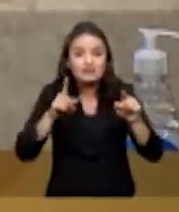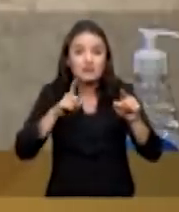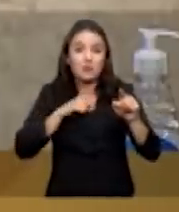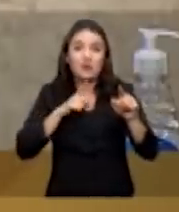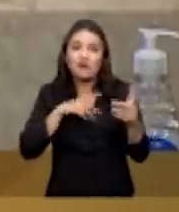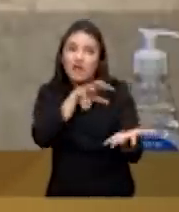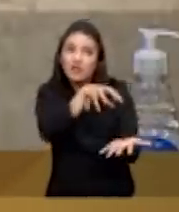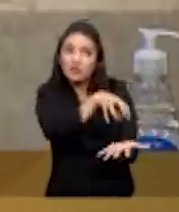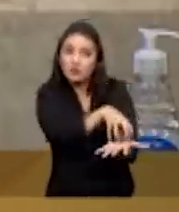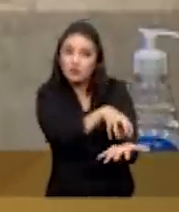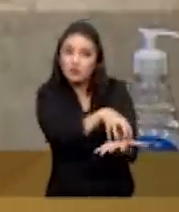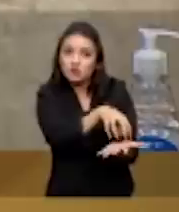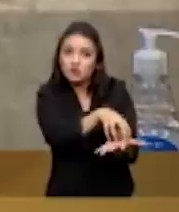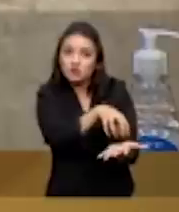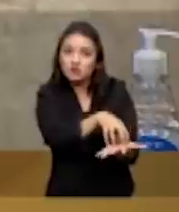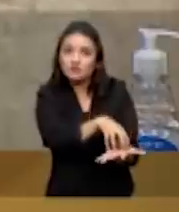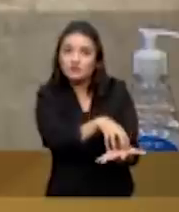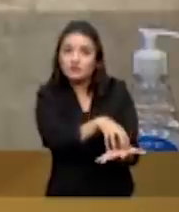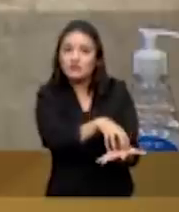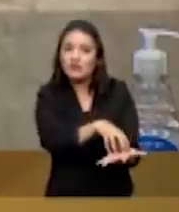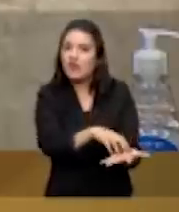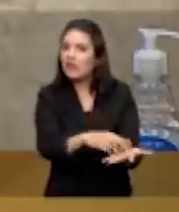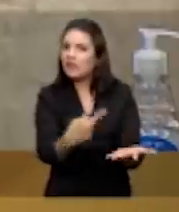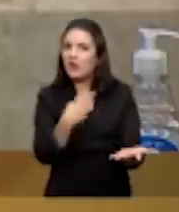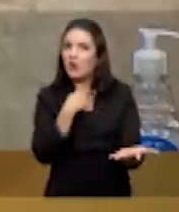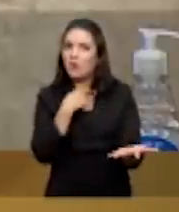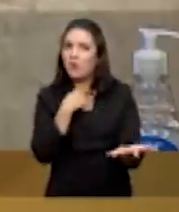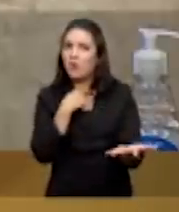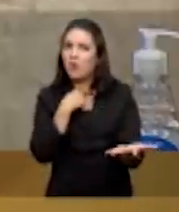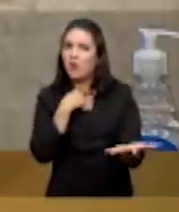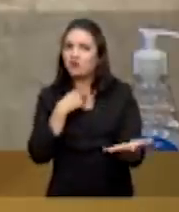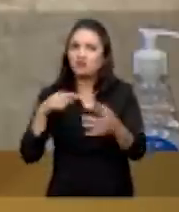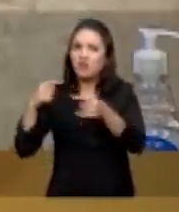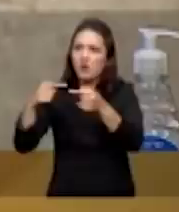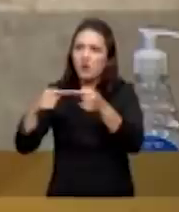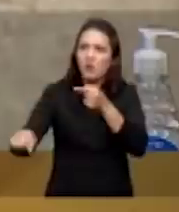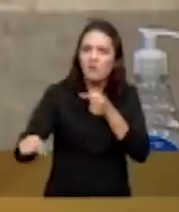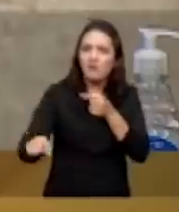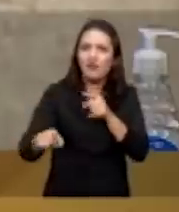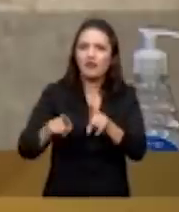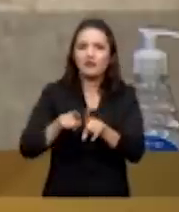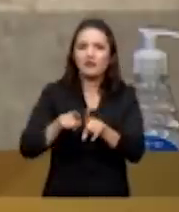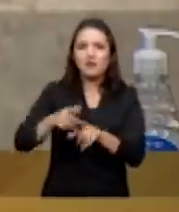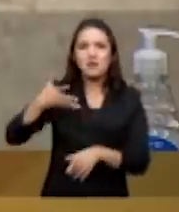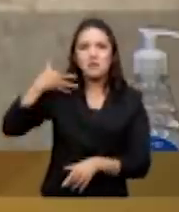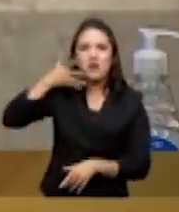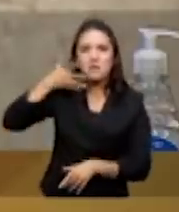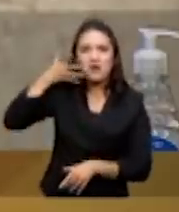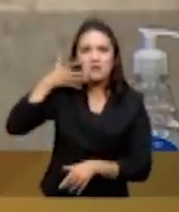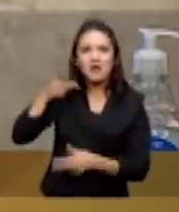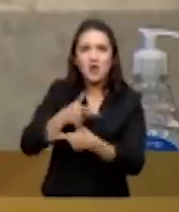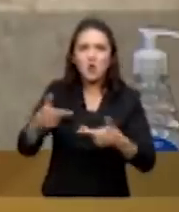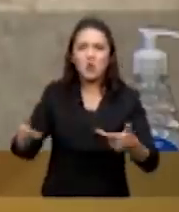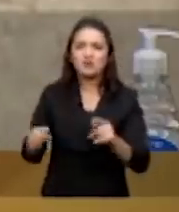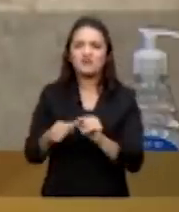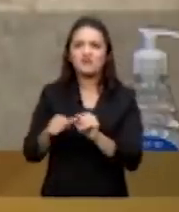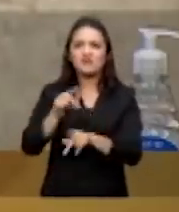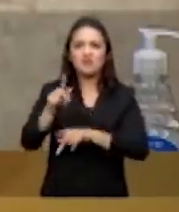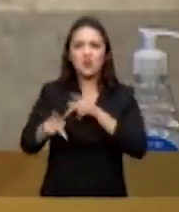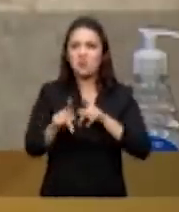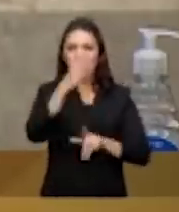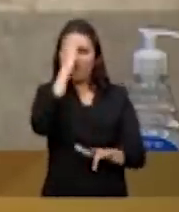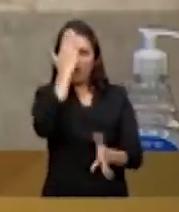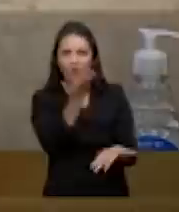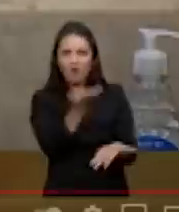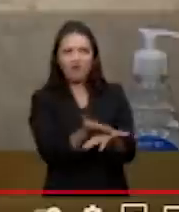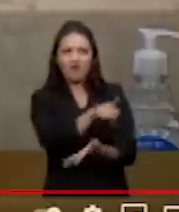se confunde e nem se adequa com narrativas de descredibilização do